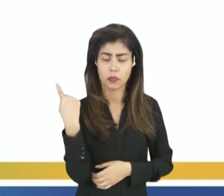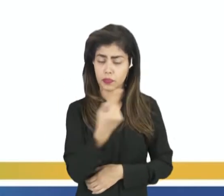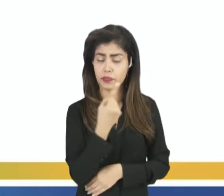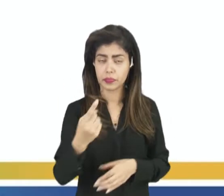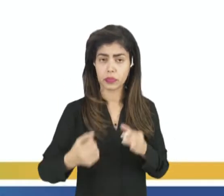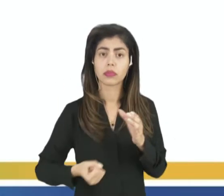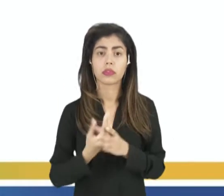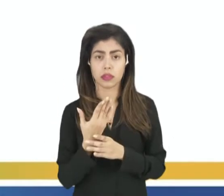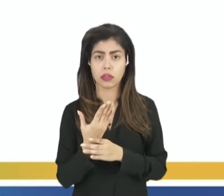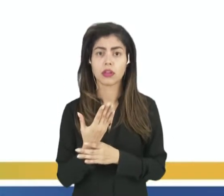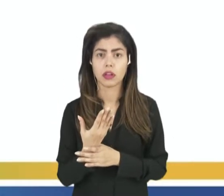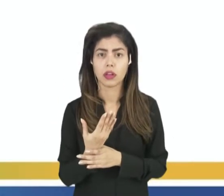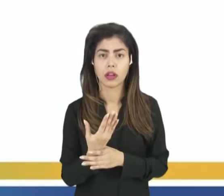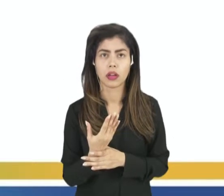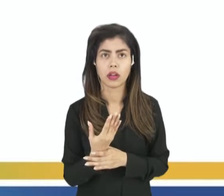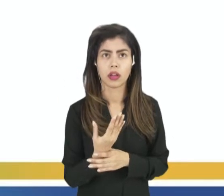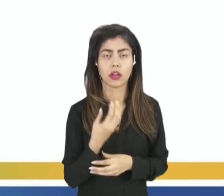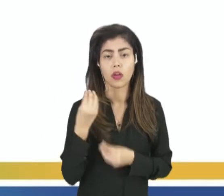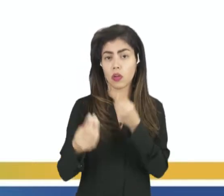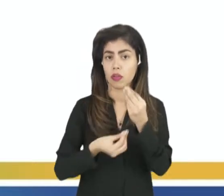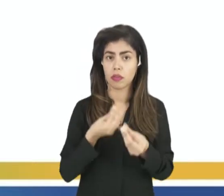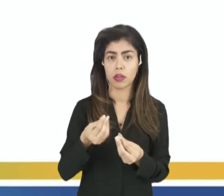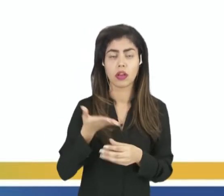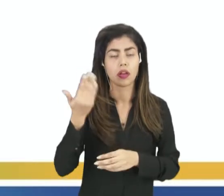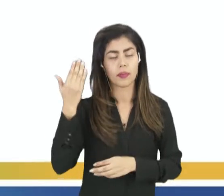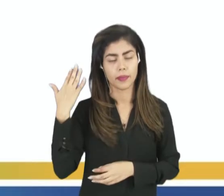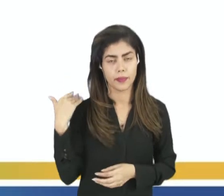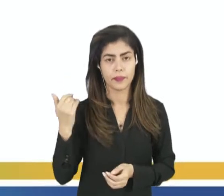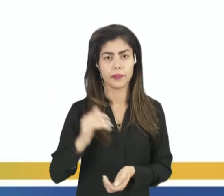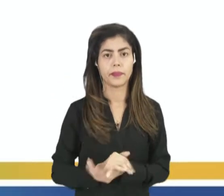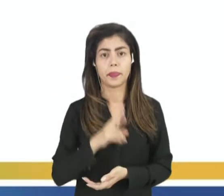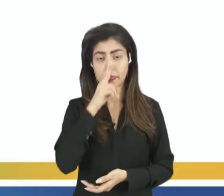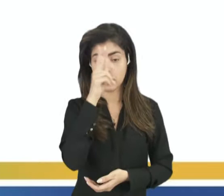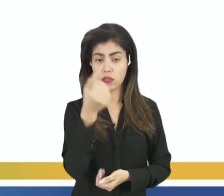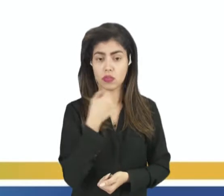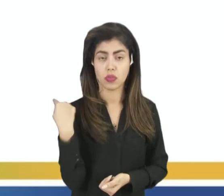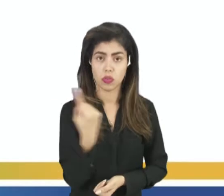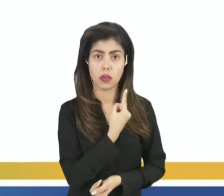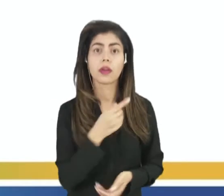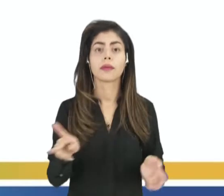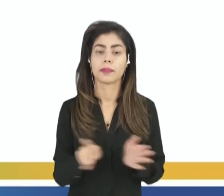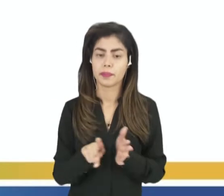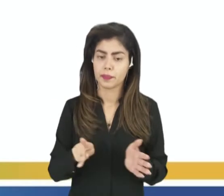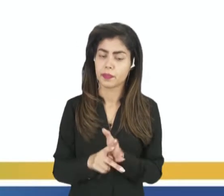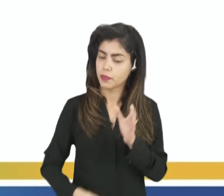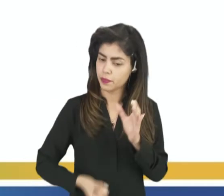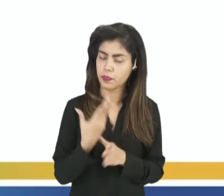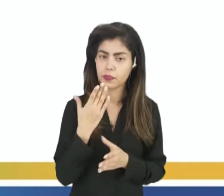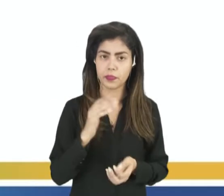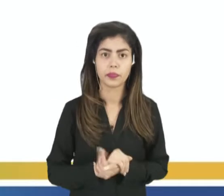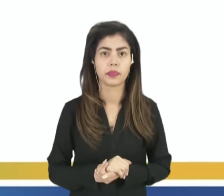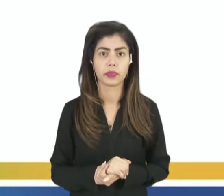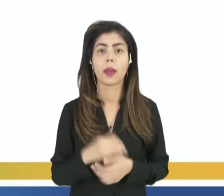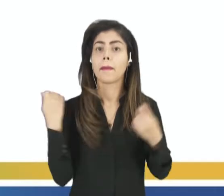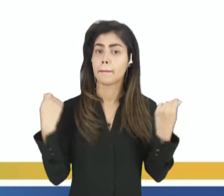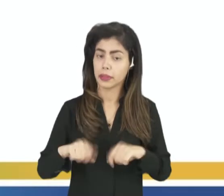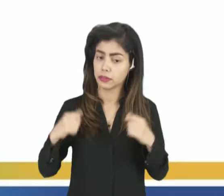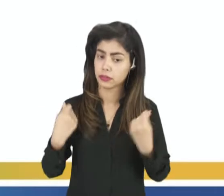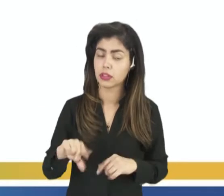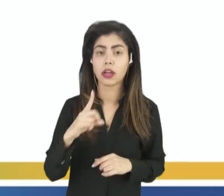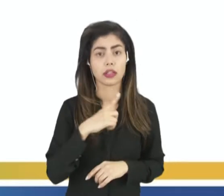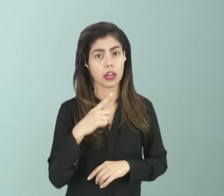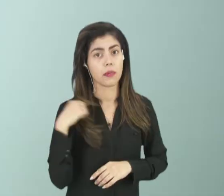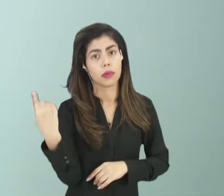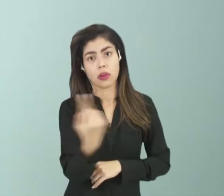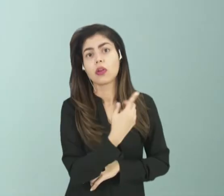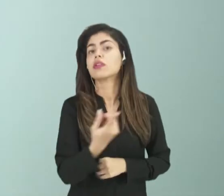O poder não emana do divino, como queriam os medievais. O poder nós mesmos que criamos, é um artifício necessário para